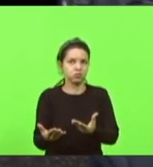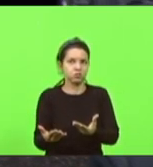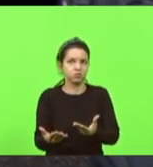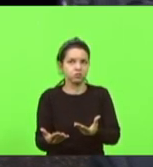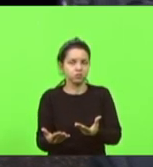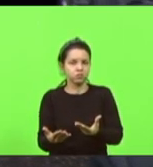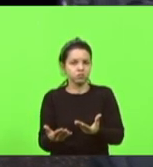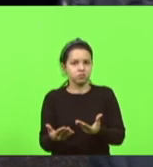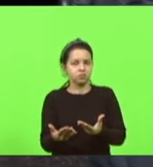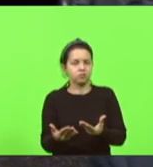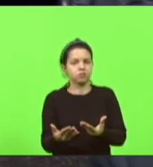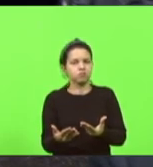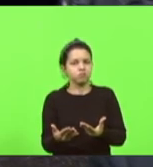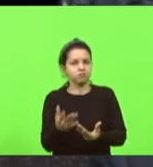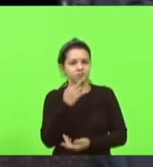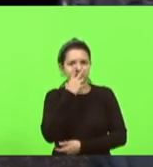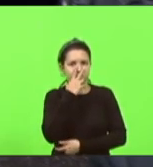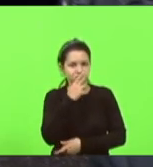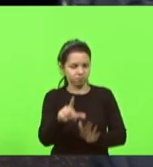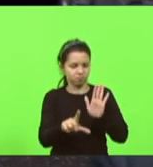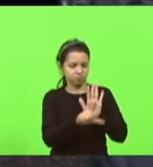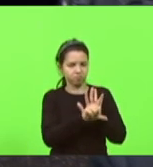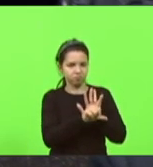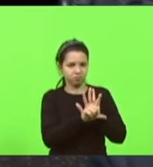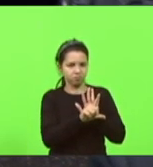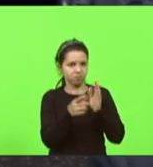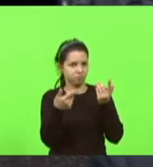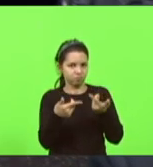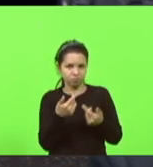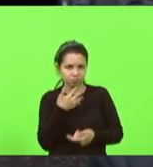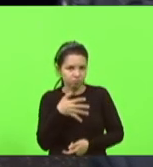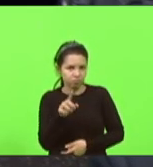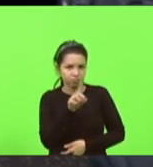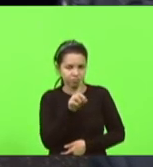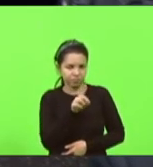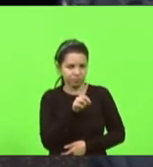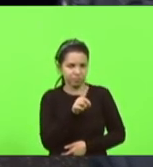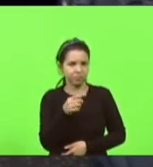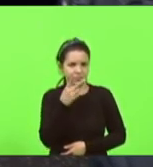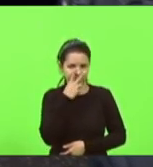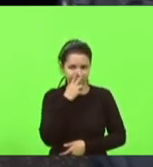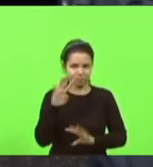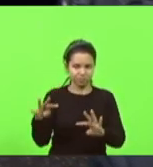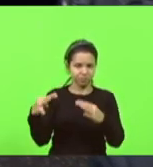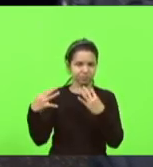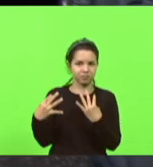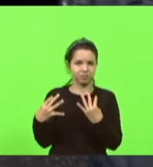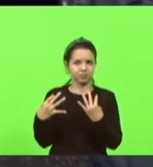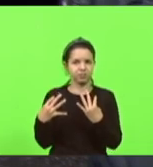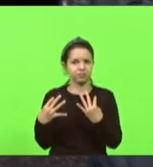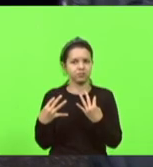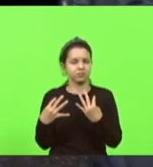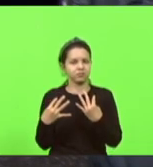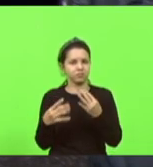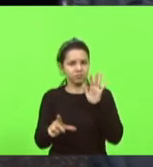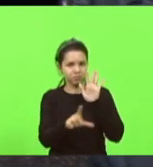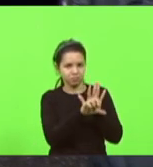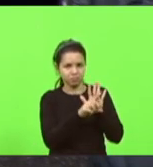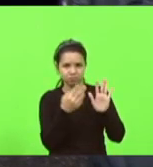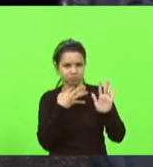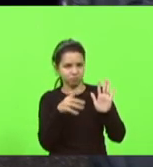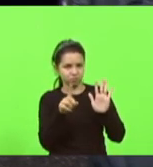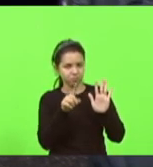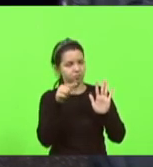desconhecer a legislação. A gente não pode passar esse atestado. Desconhecer a legislação é um fato muito grave. É um